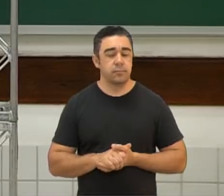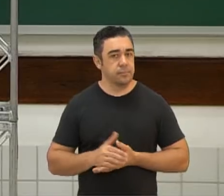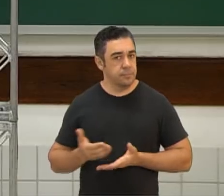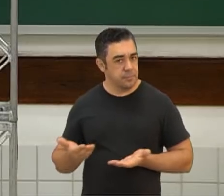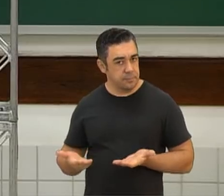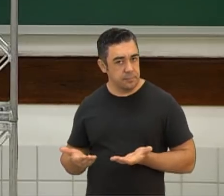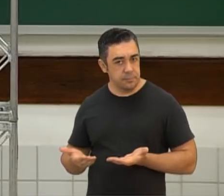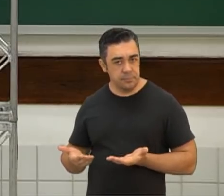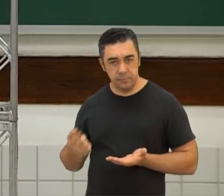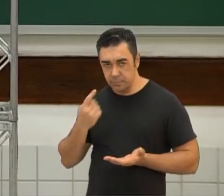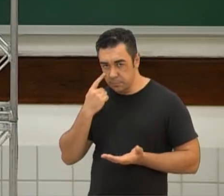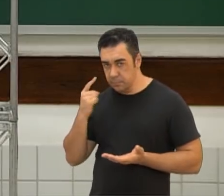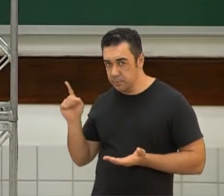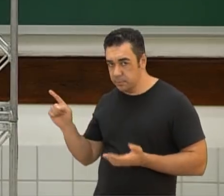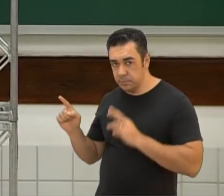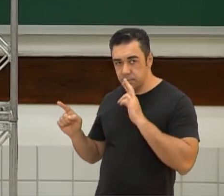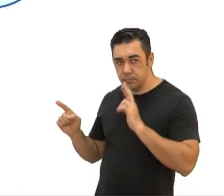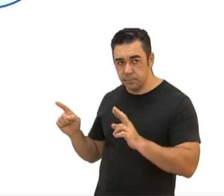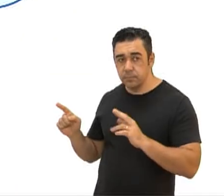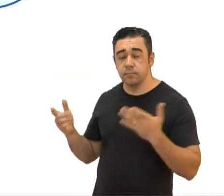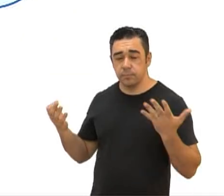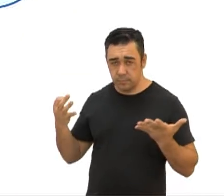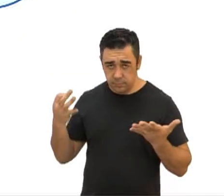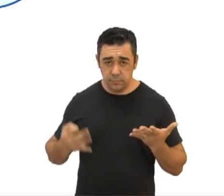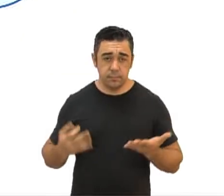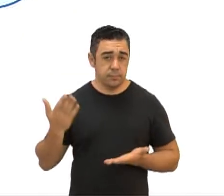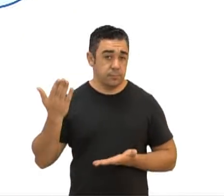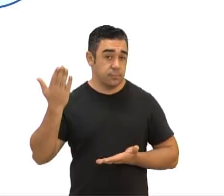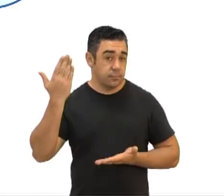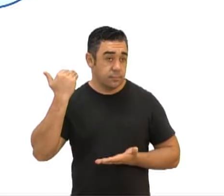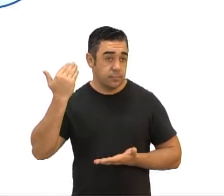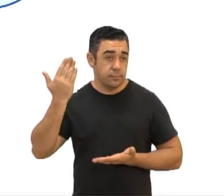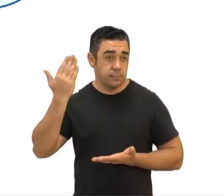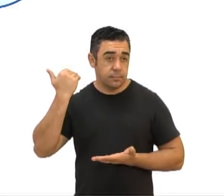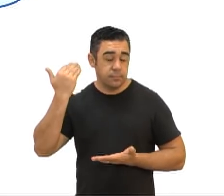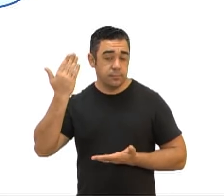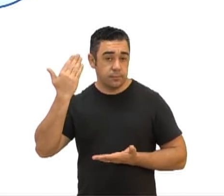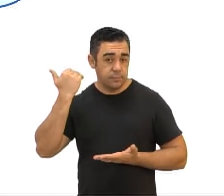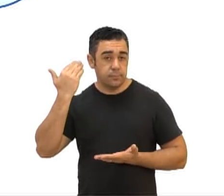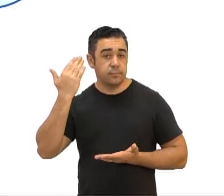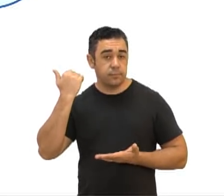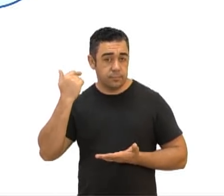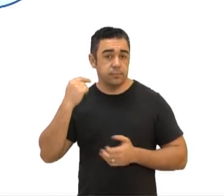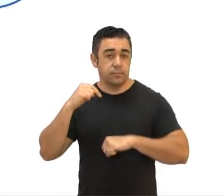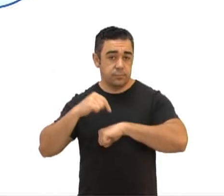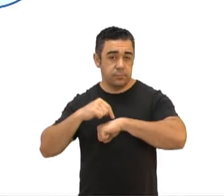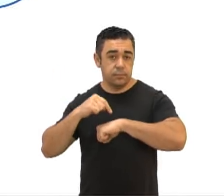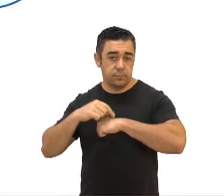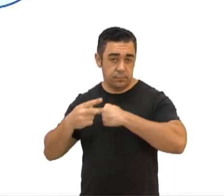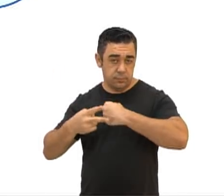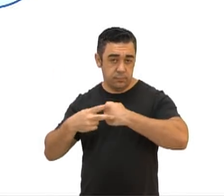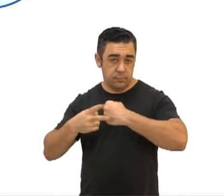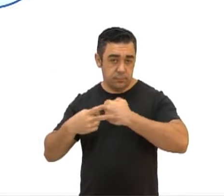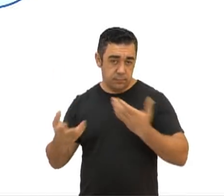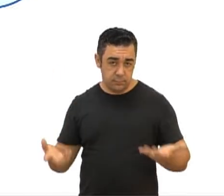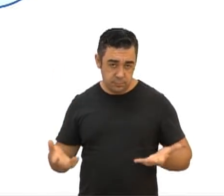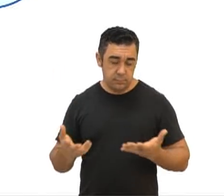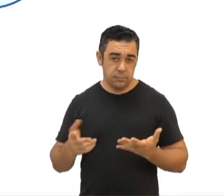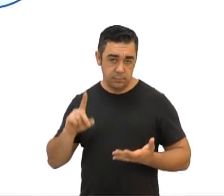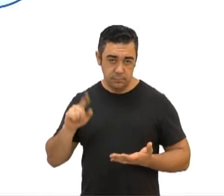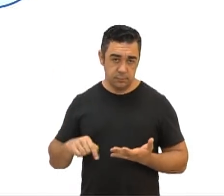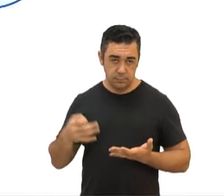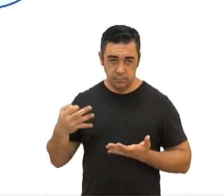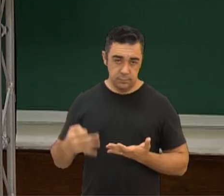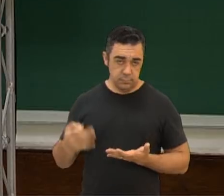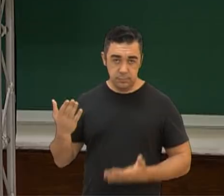E aí, galera, vamos retornar então? Então, acertou quem marcou a primeira proposta de alternativa, né? O verbo está no pretérito perfeito, que é